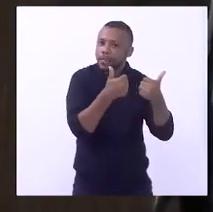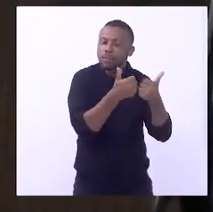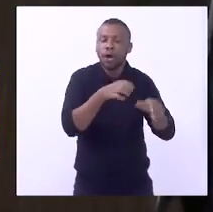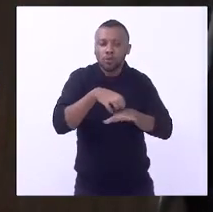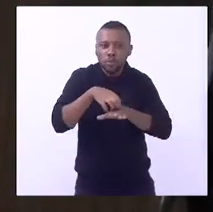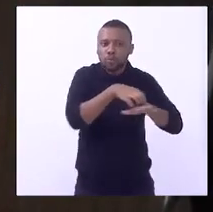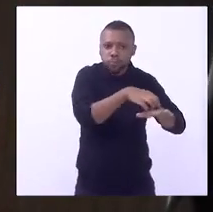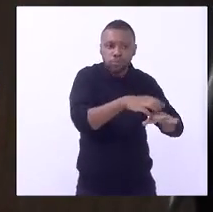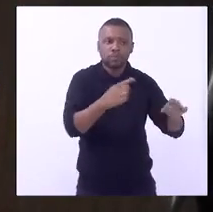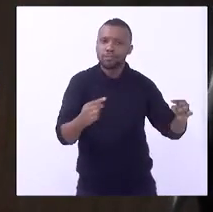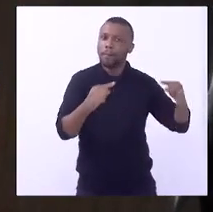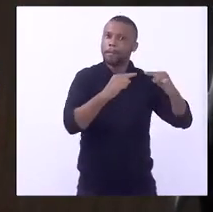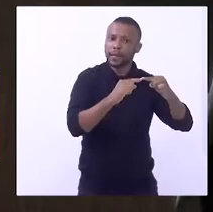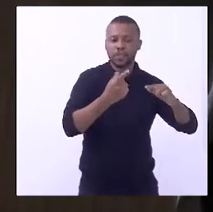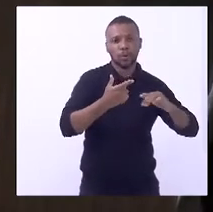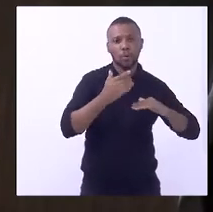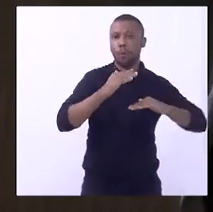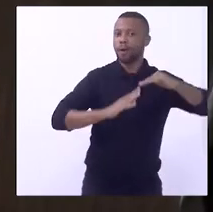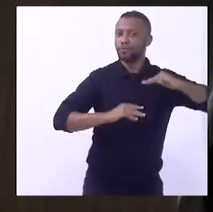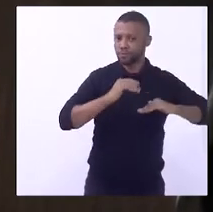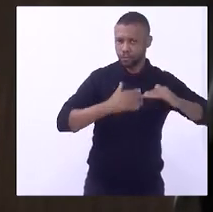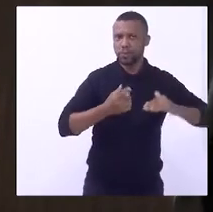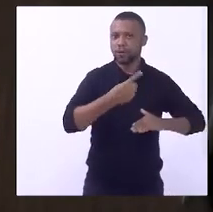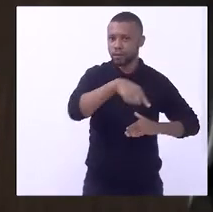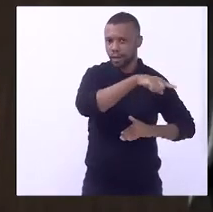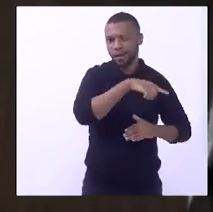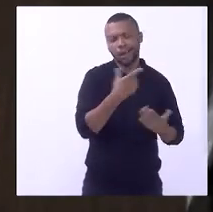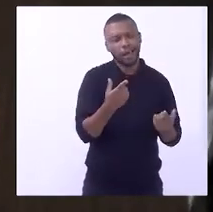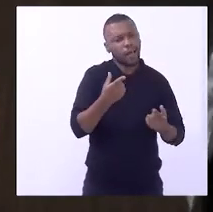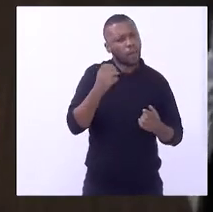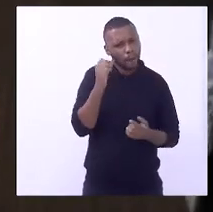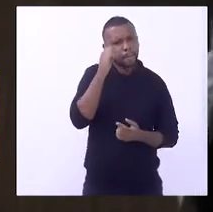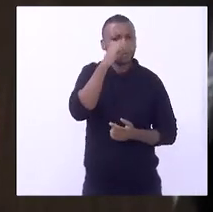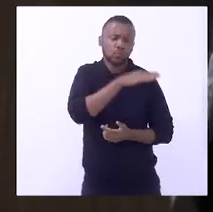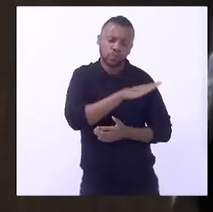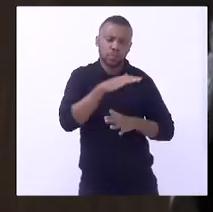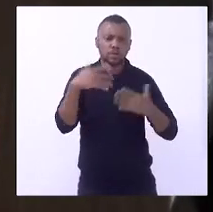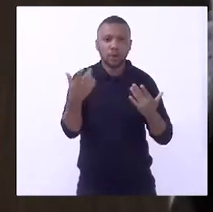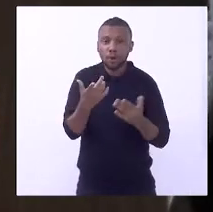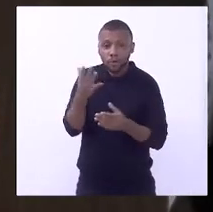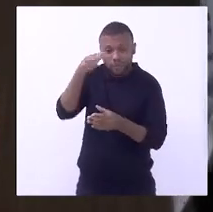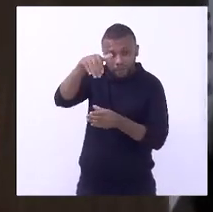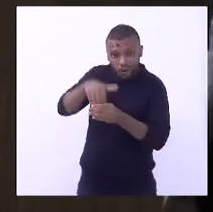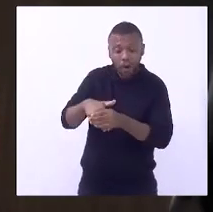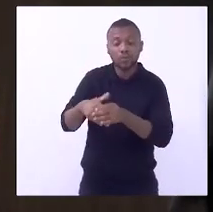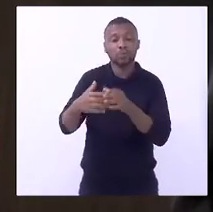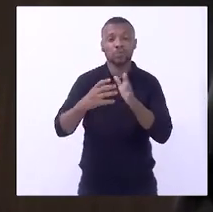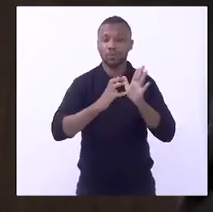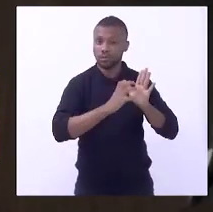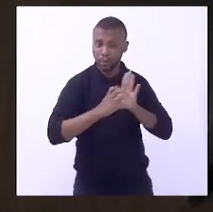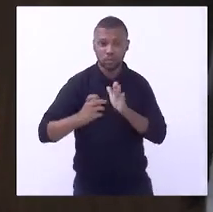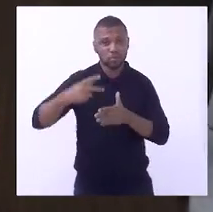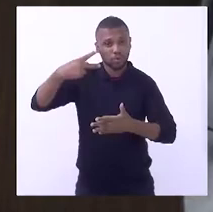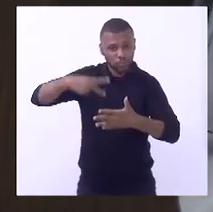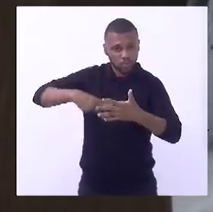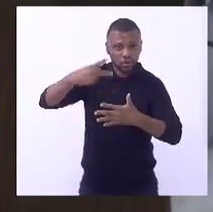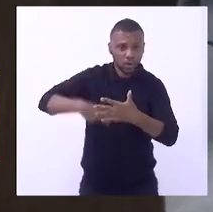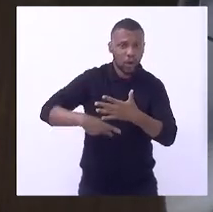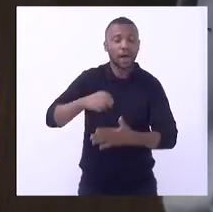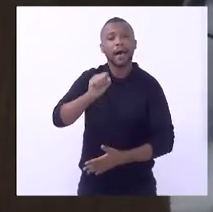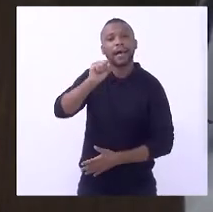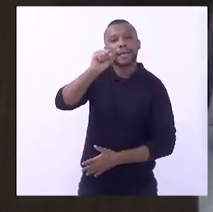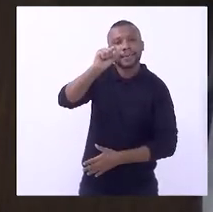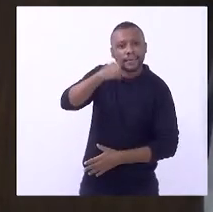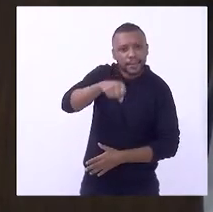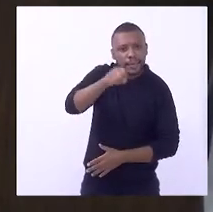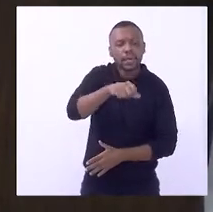é muito absurdo. Então, senhor presidente, digo aqui que o voto da bancada do PSOL é sim